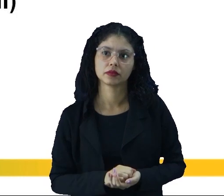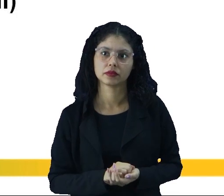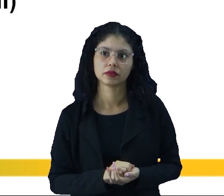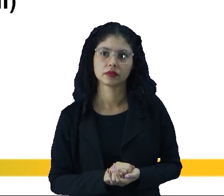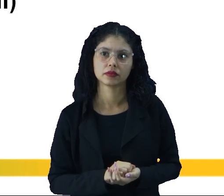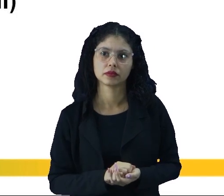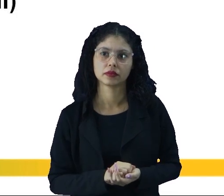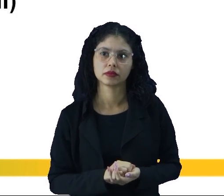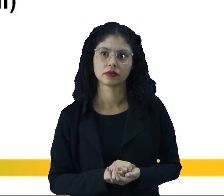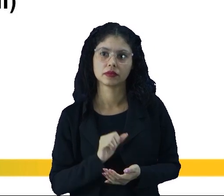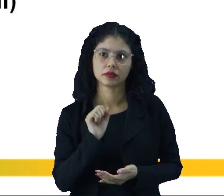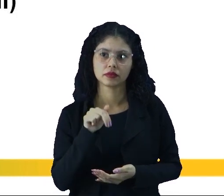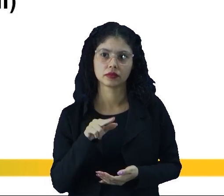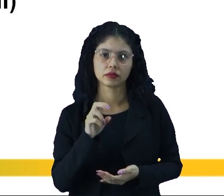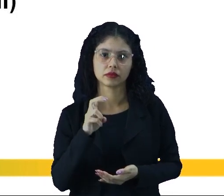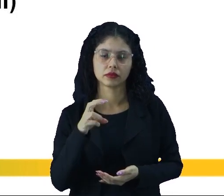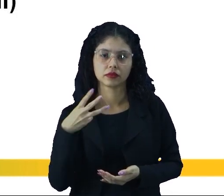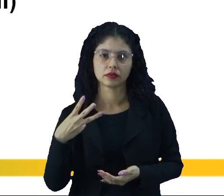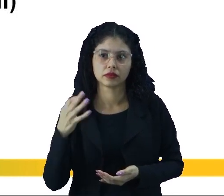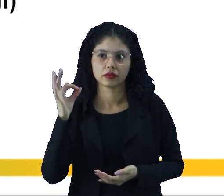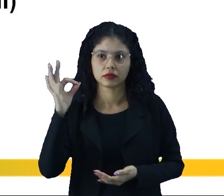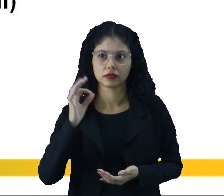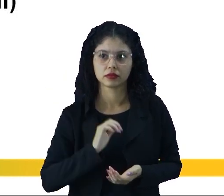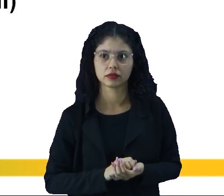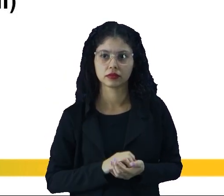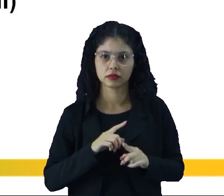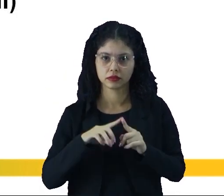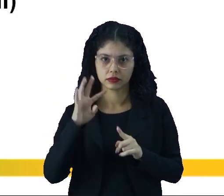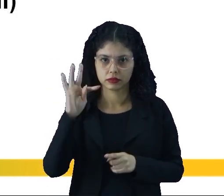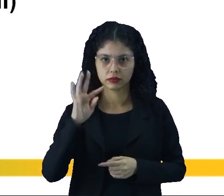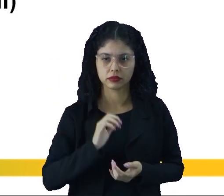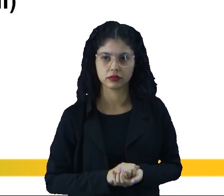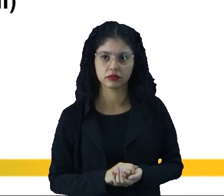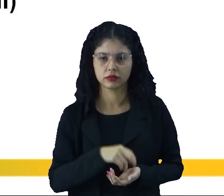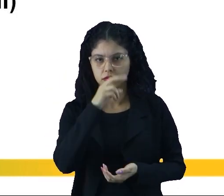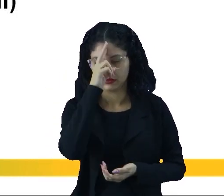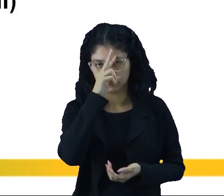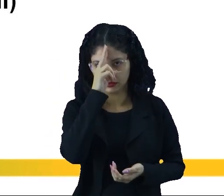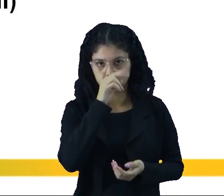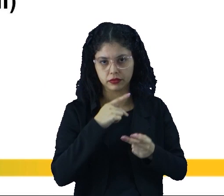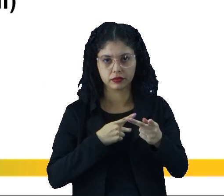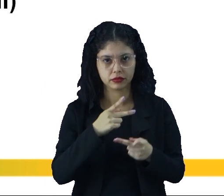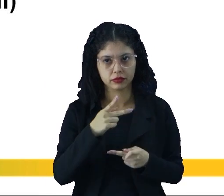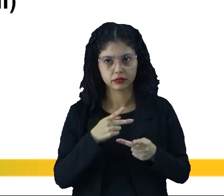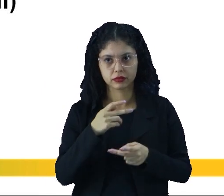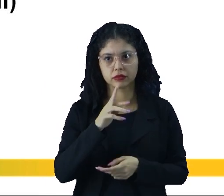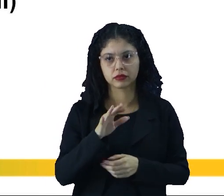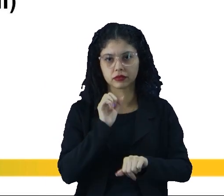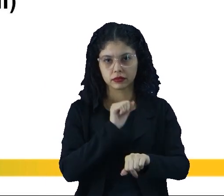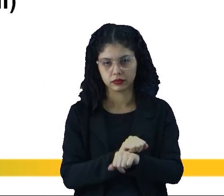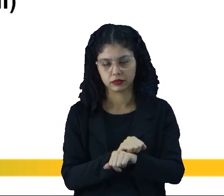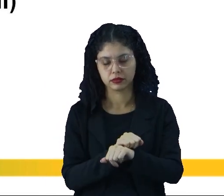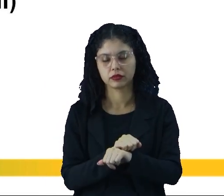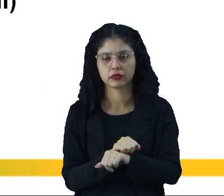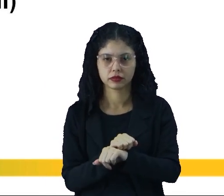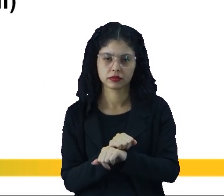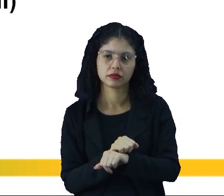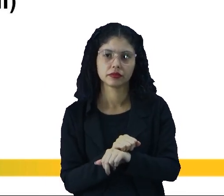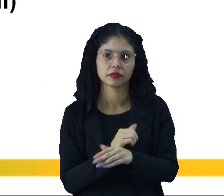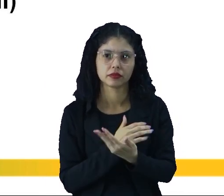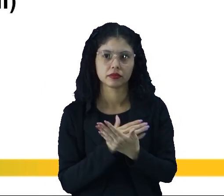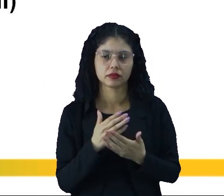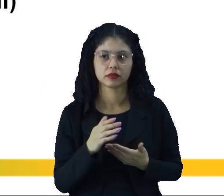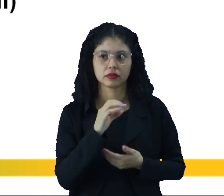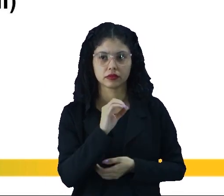ó, V0 vezes seno de 53 graus vezes t. Lembrando que o projeto está em repouso, então a velocidade